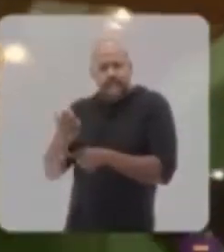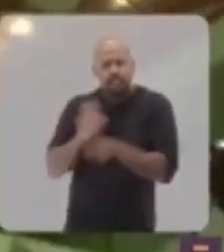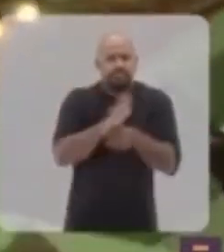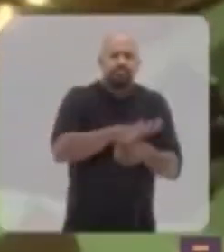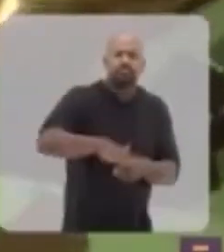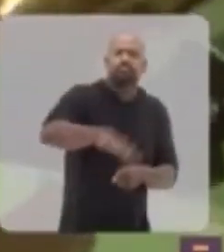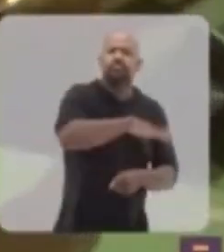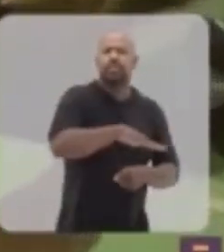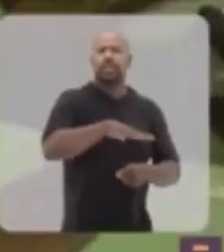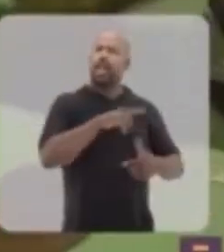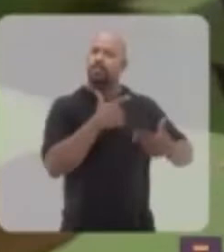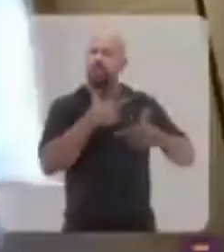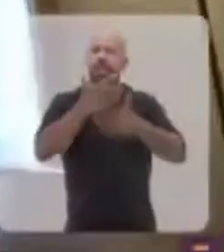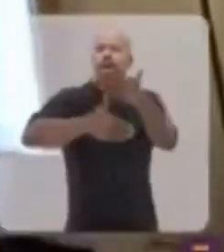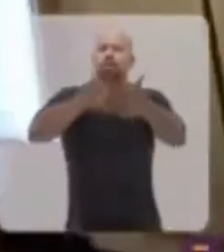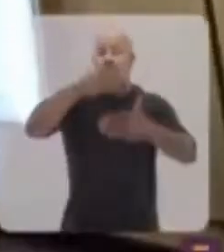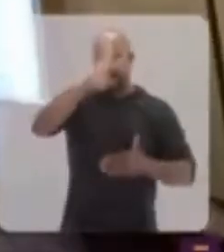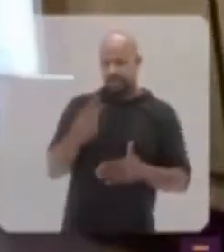brasileiras.